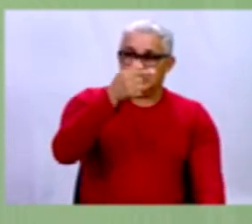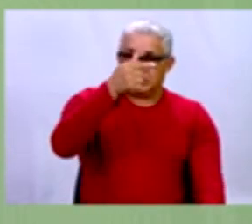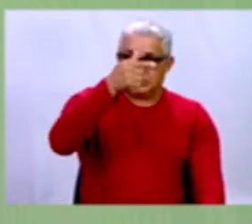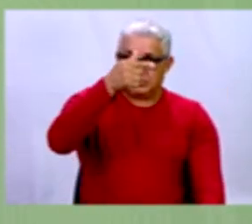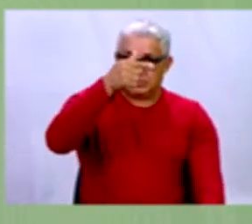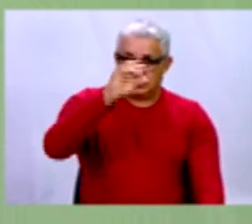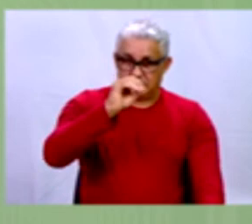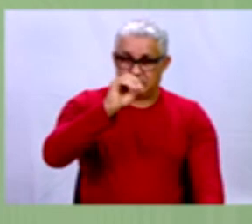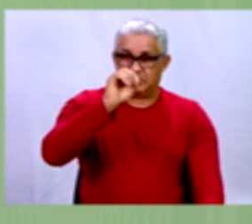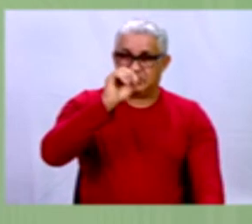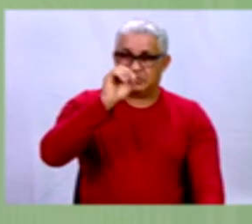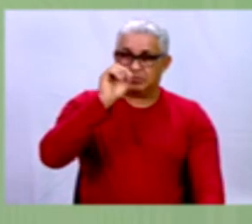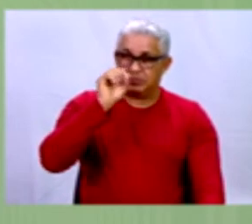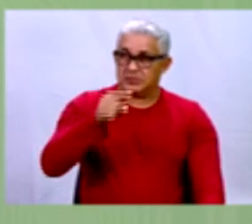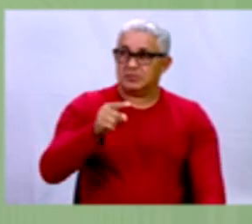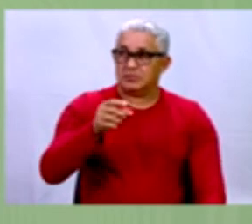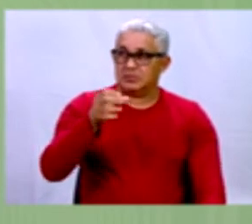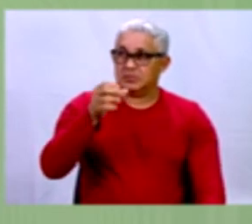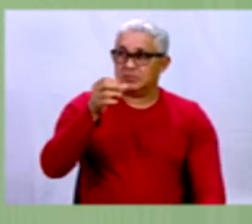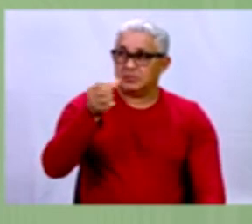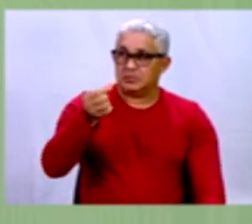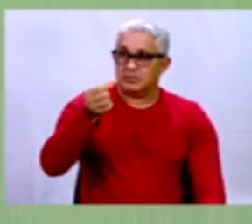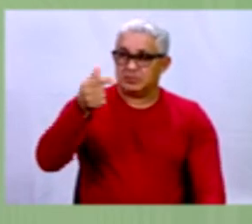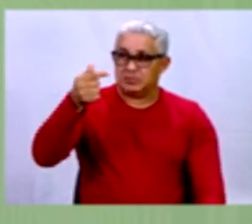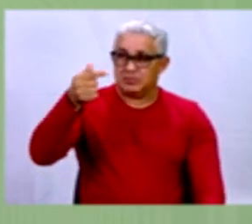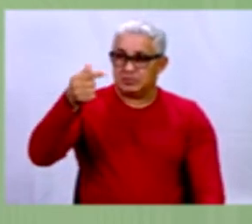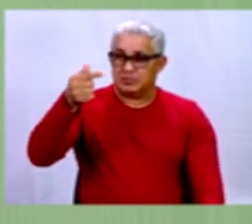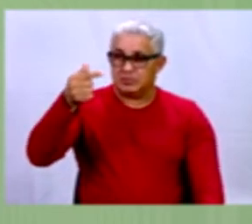6.721,69 vai dar igual a